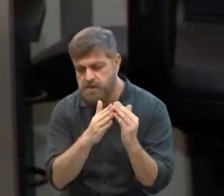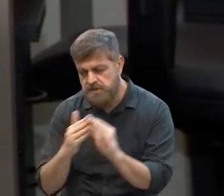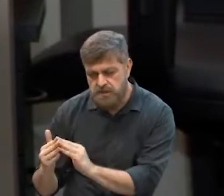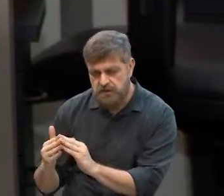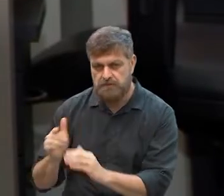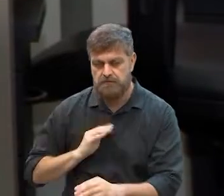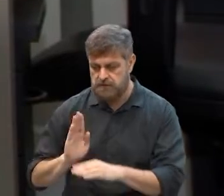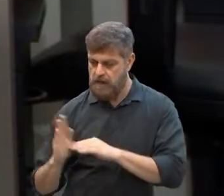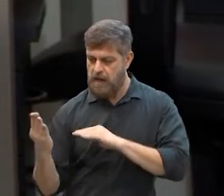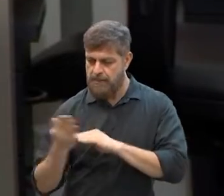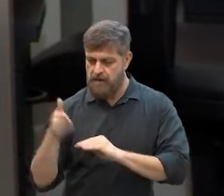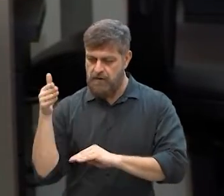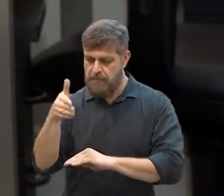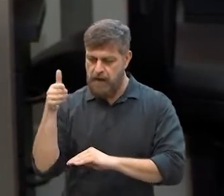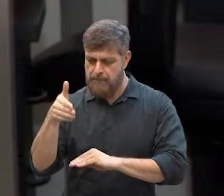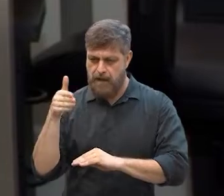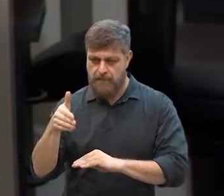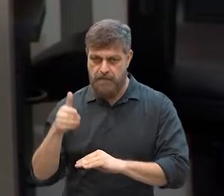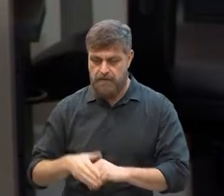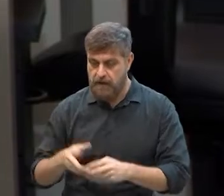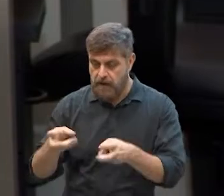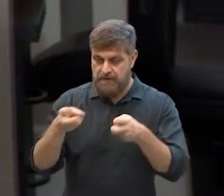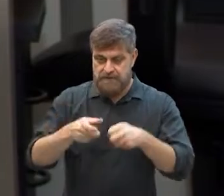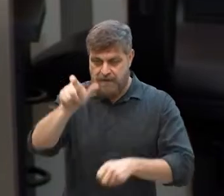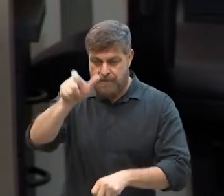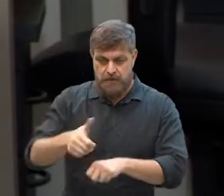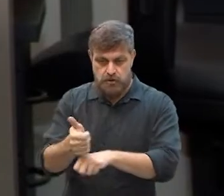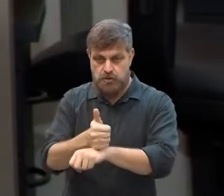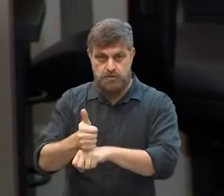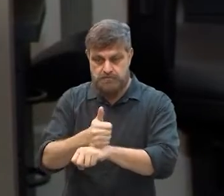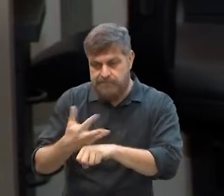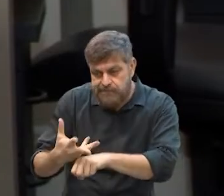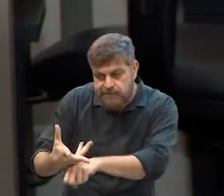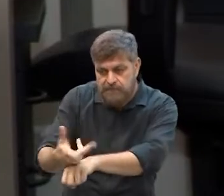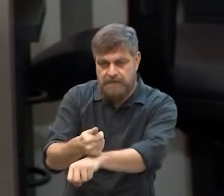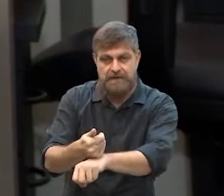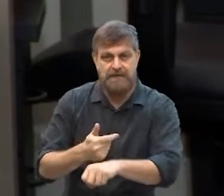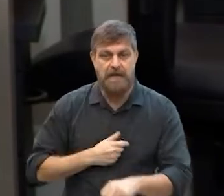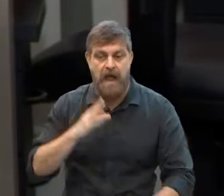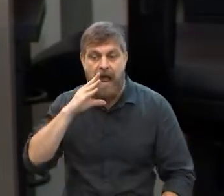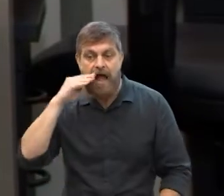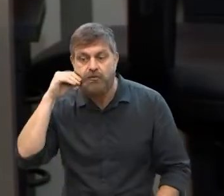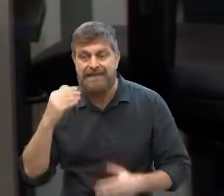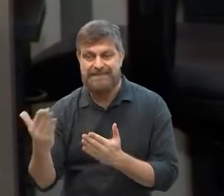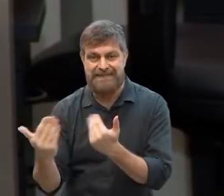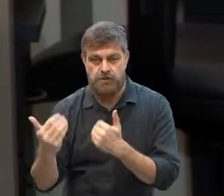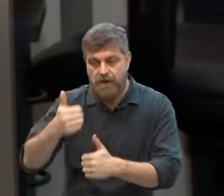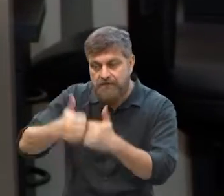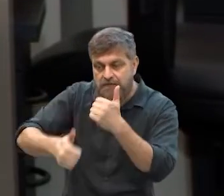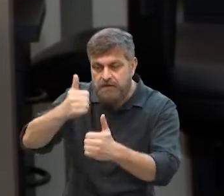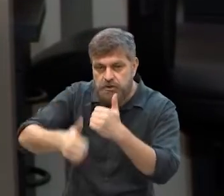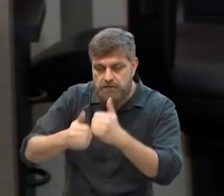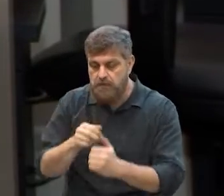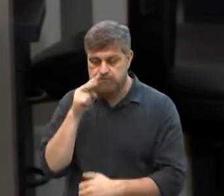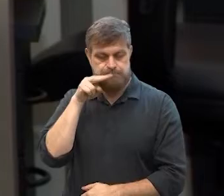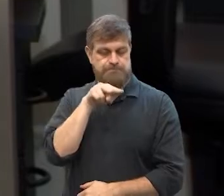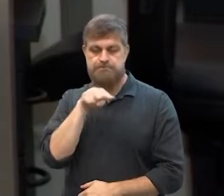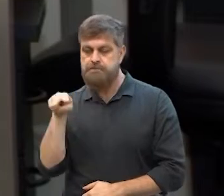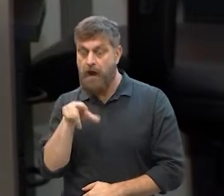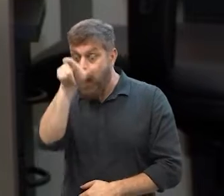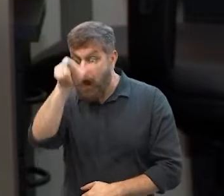de vários bairros, para revelar talentos, né? Um evento voltado para adolescentes, jovens. E o que